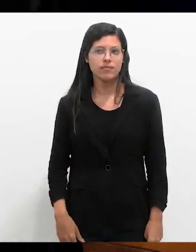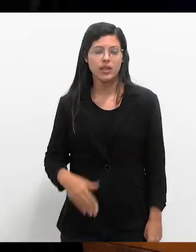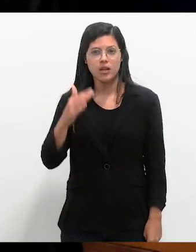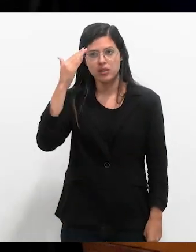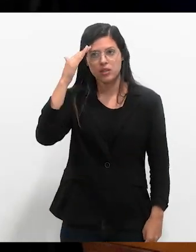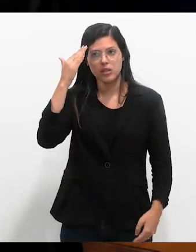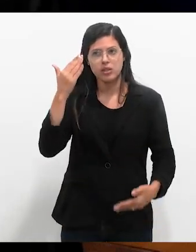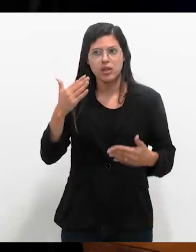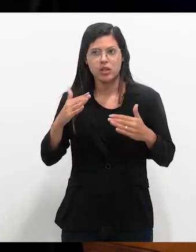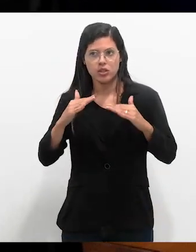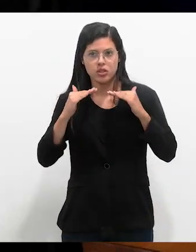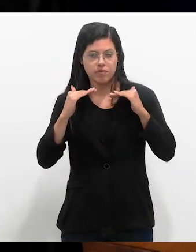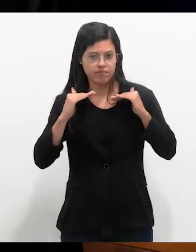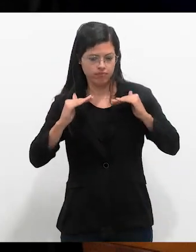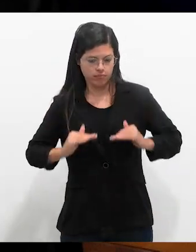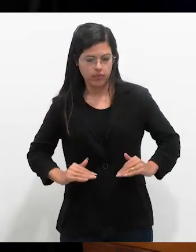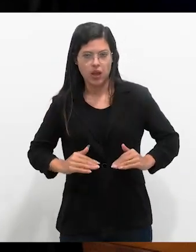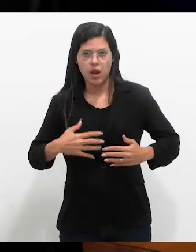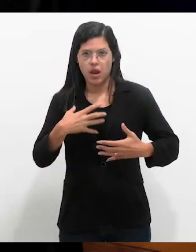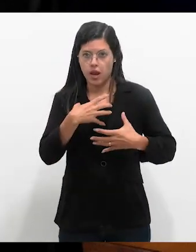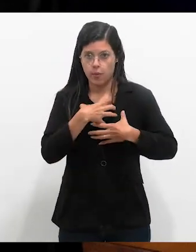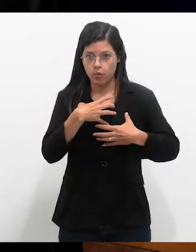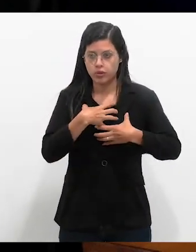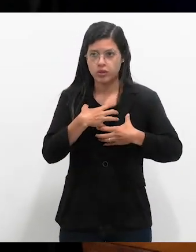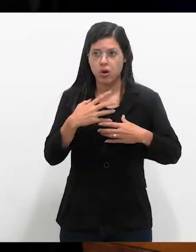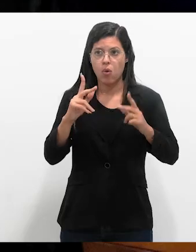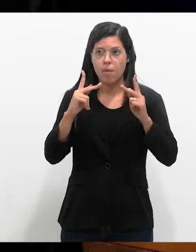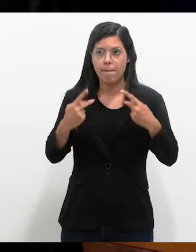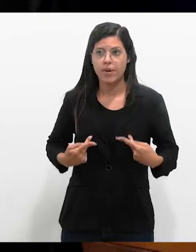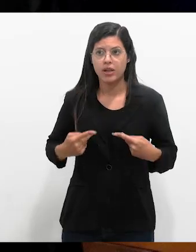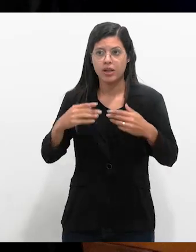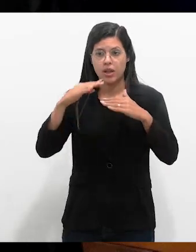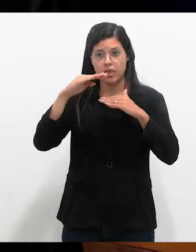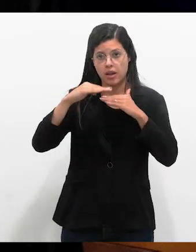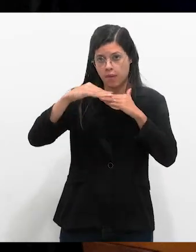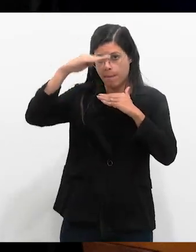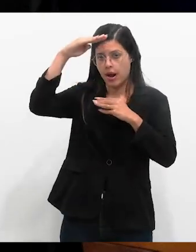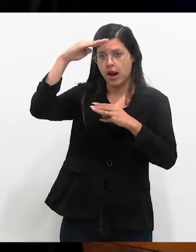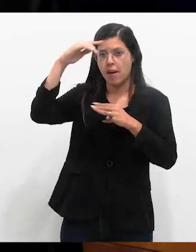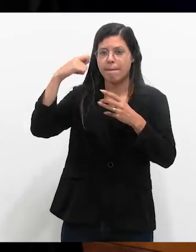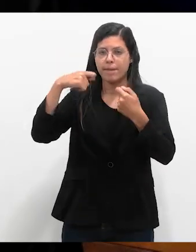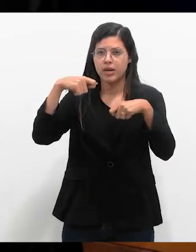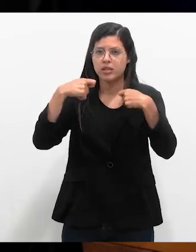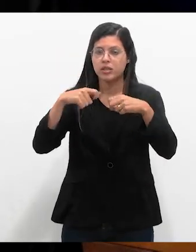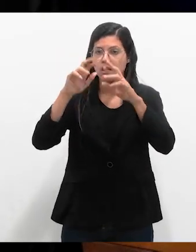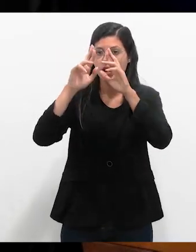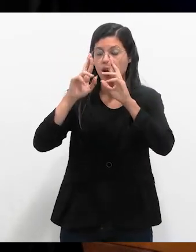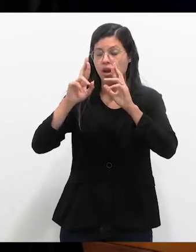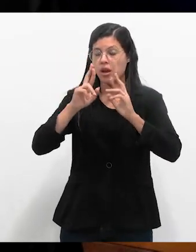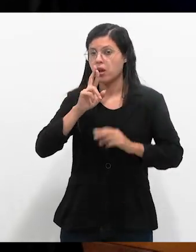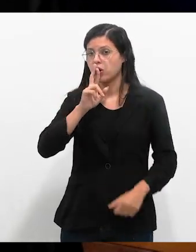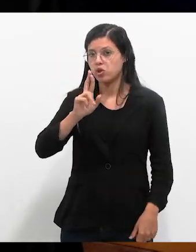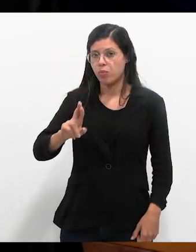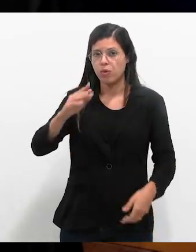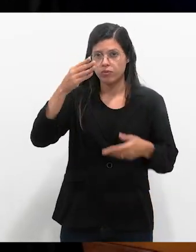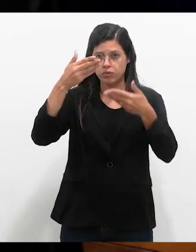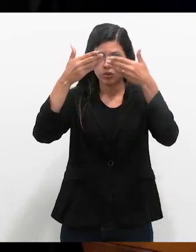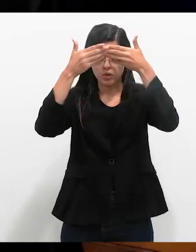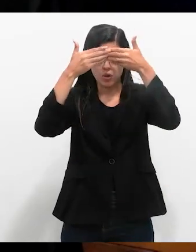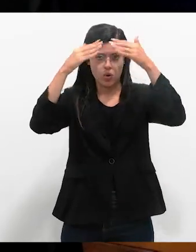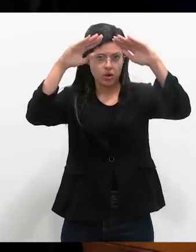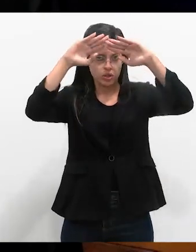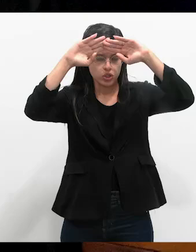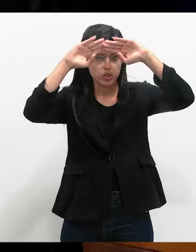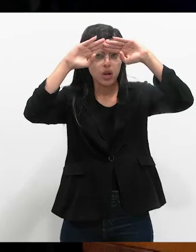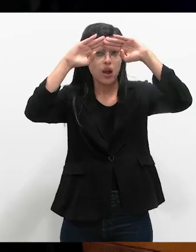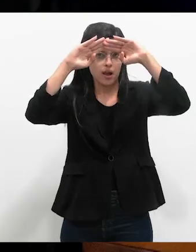gente entende que daqui para cá responde a emoção humana. Daqui para cá precisa responder o orixá, que é a